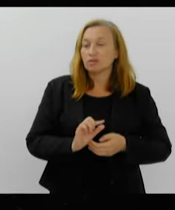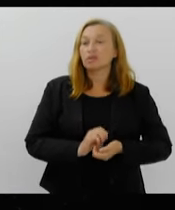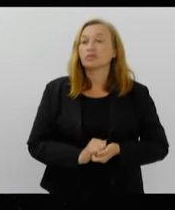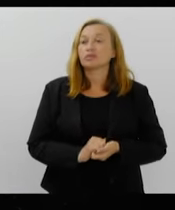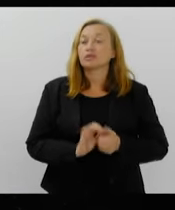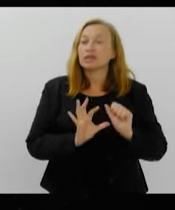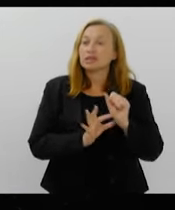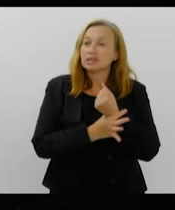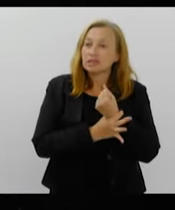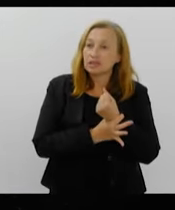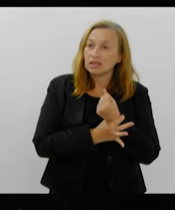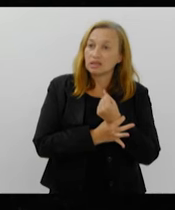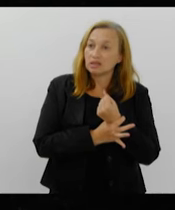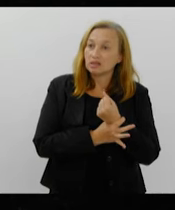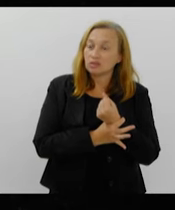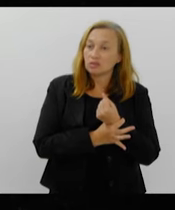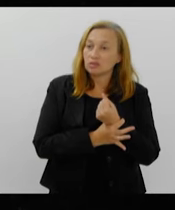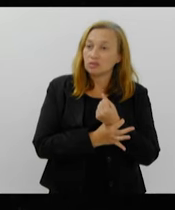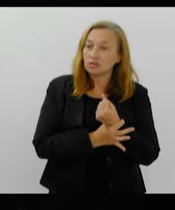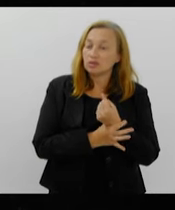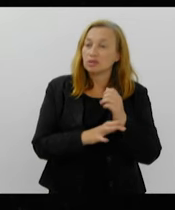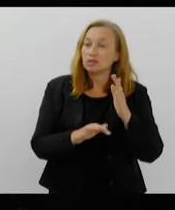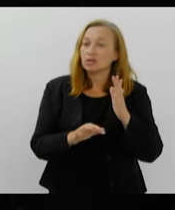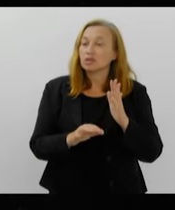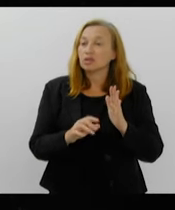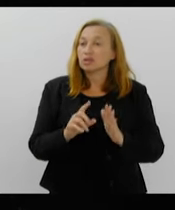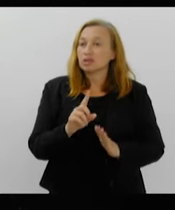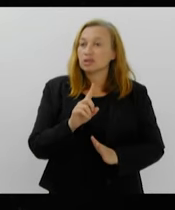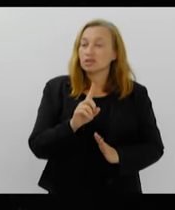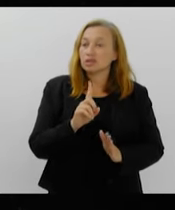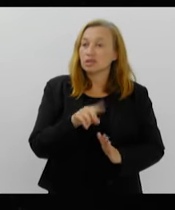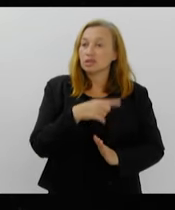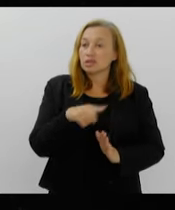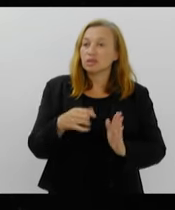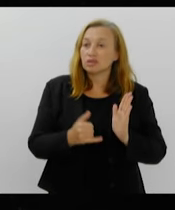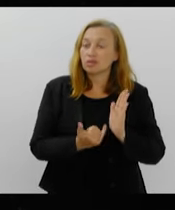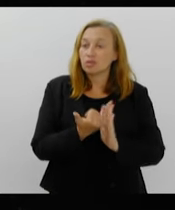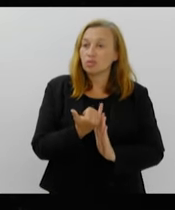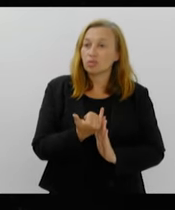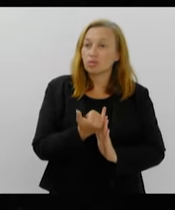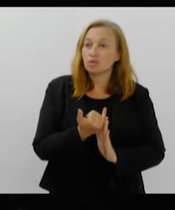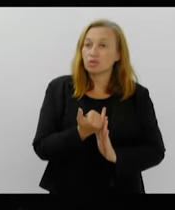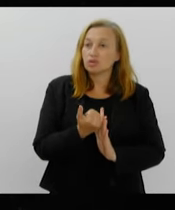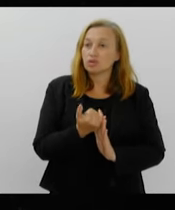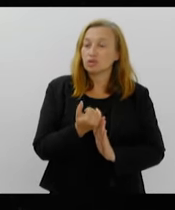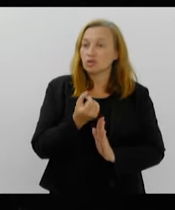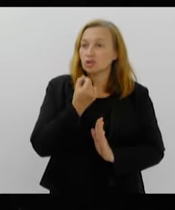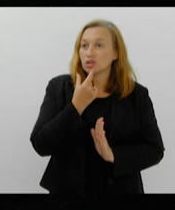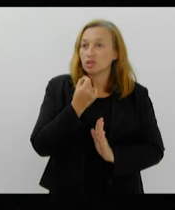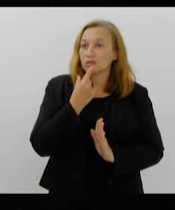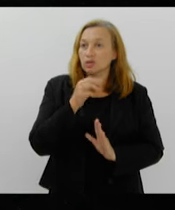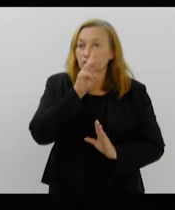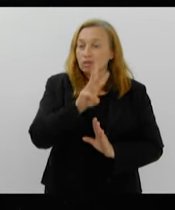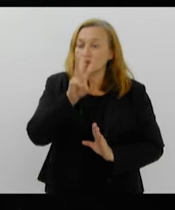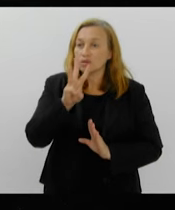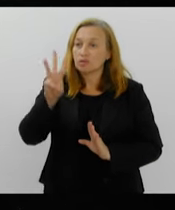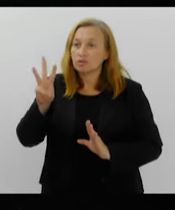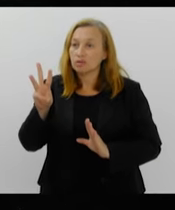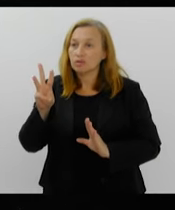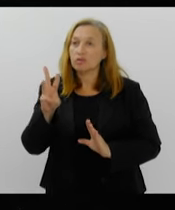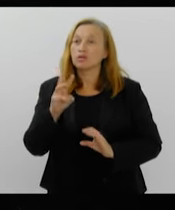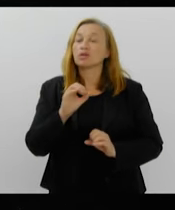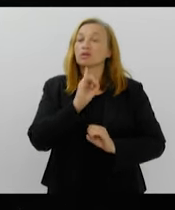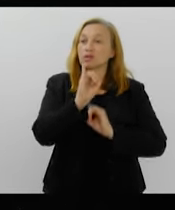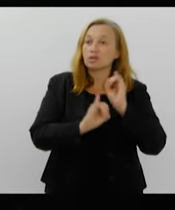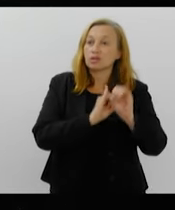garantir a isenção do imposto de medicamentos nas plataformas e s para garantir que as